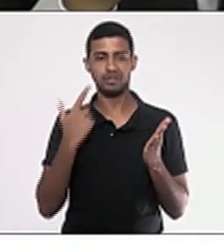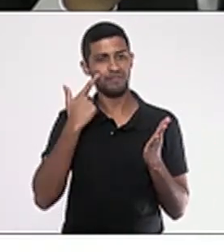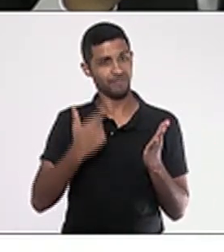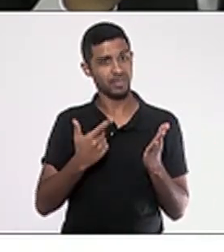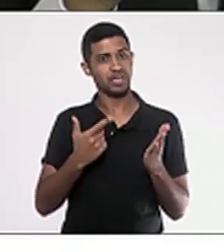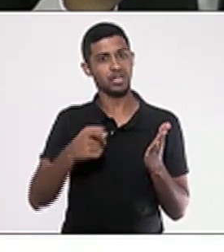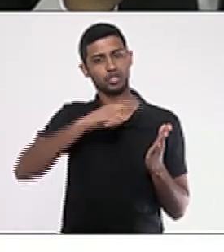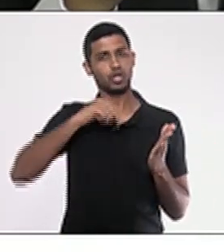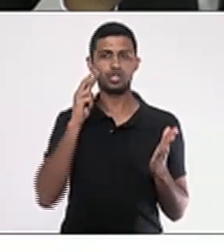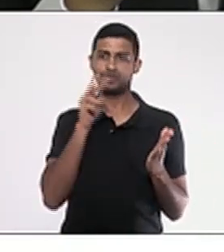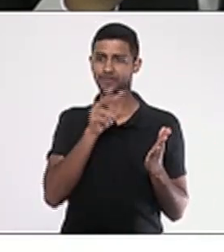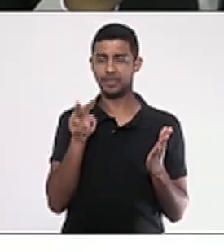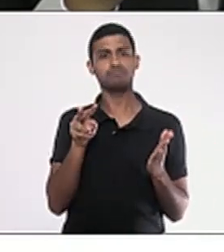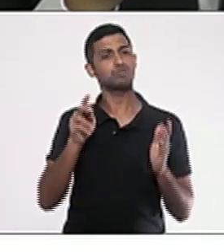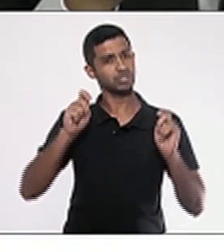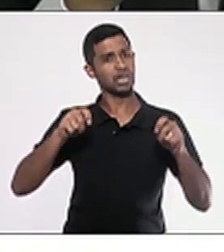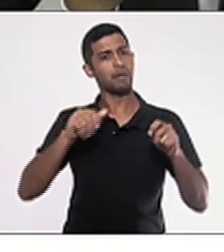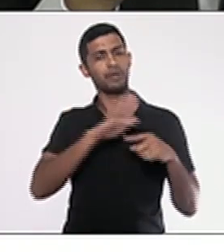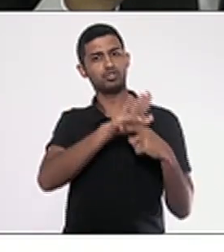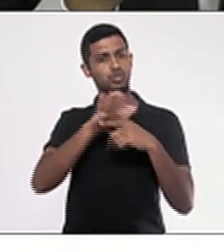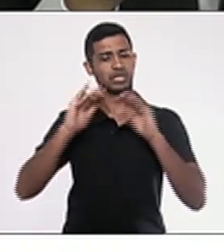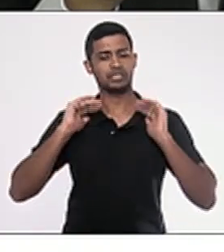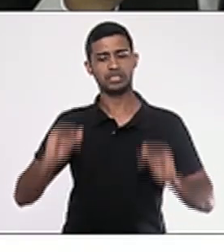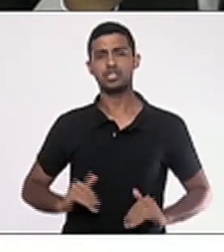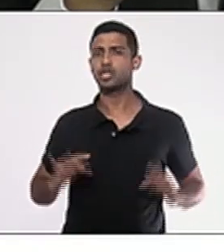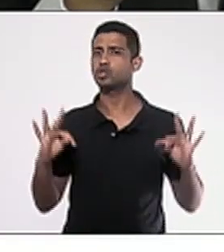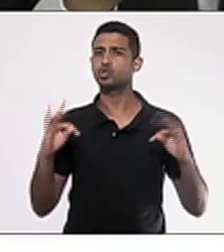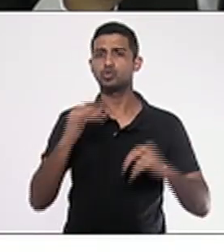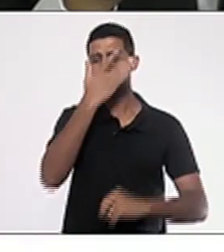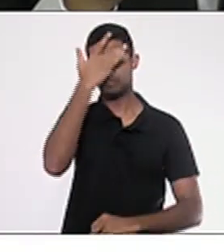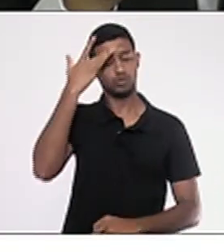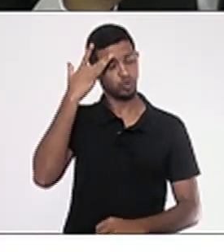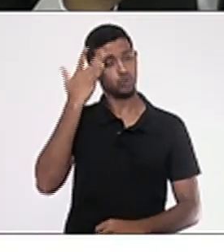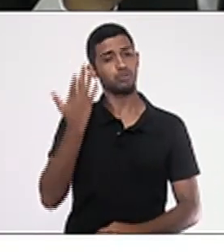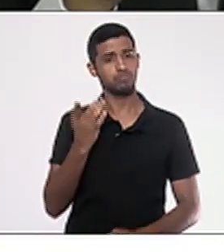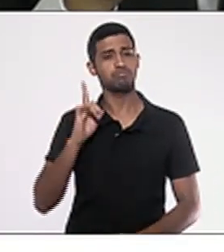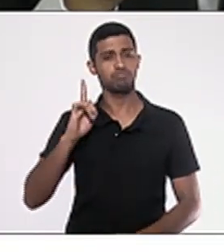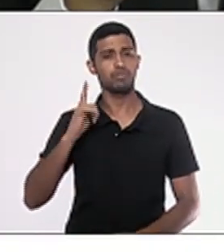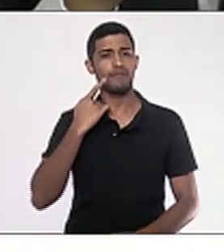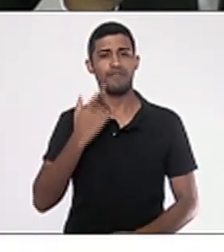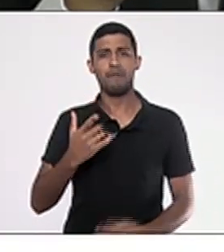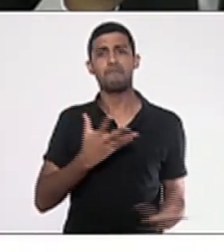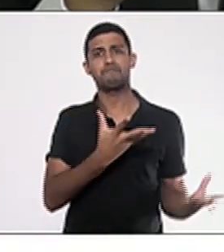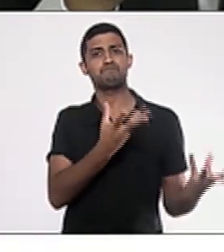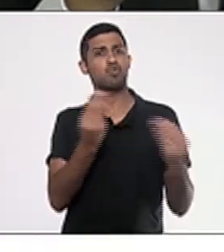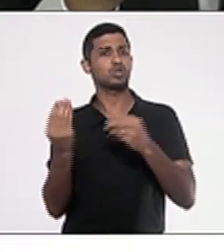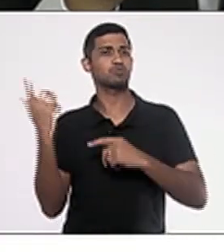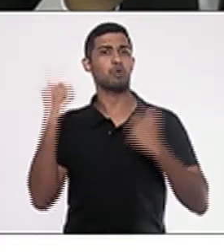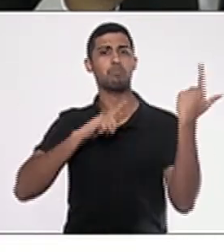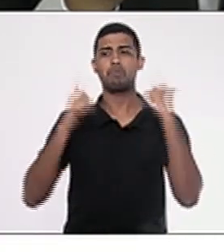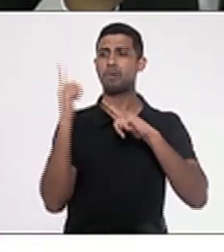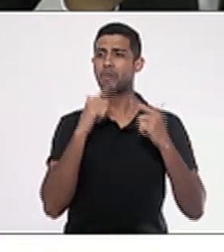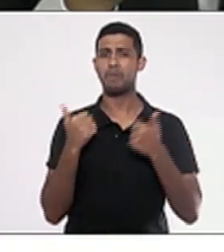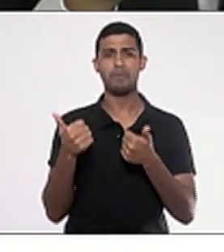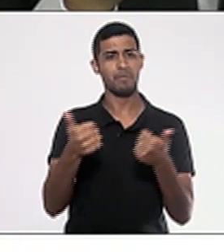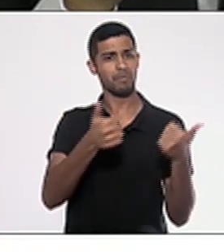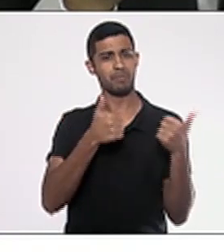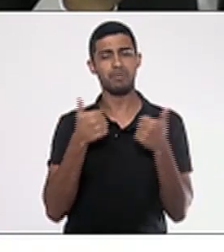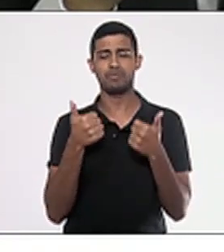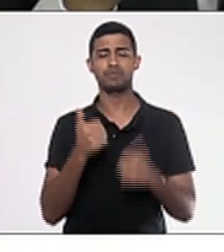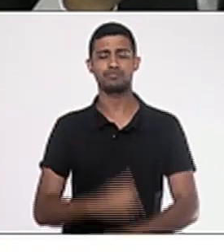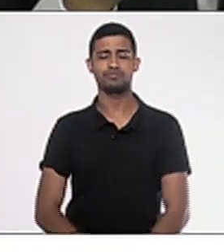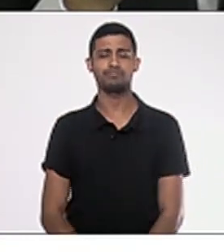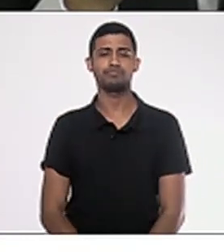seria muito bom trazer cidadania a todas essas pessoas. É um contingente de centenas de milhares de pessoas que poderia se